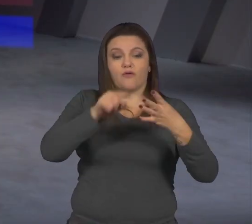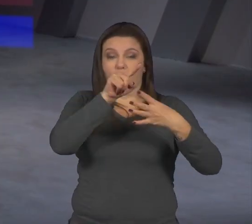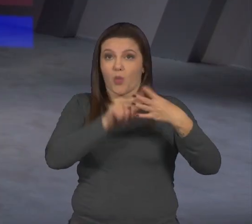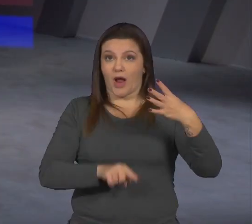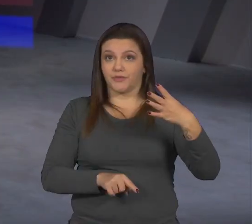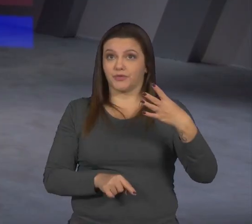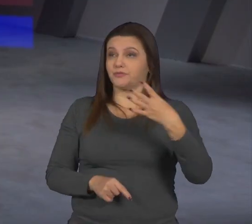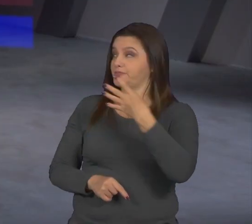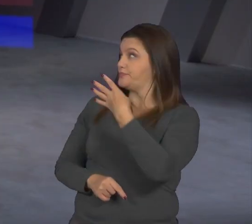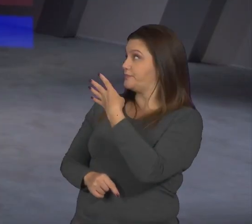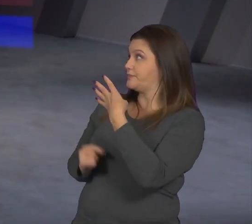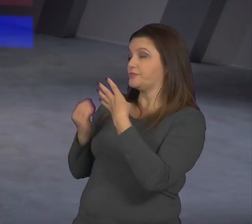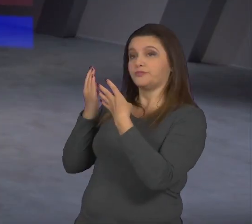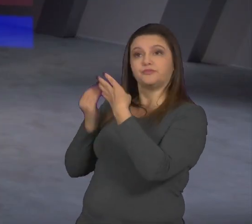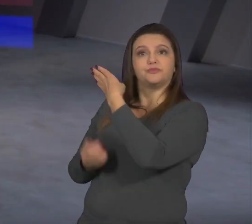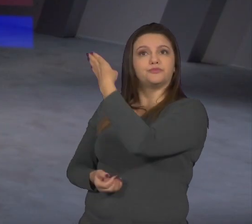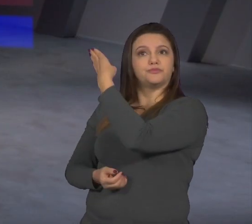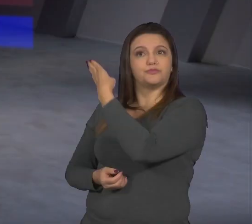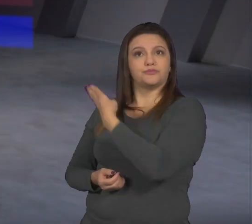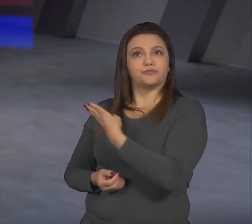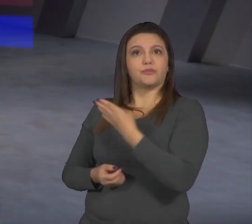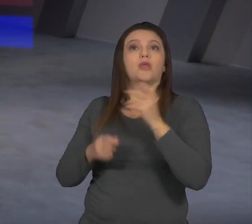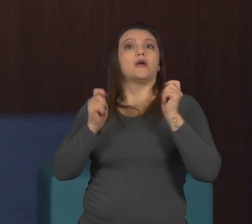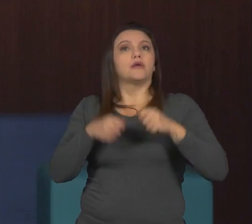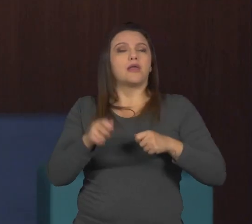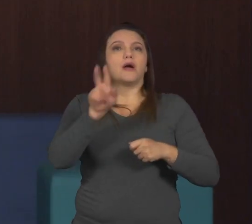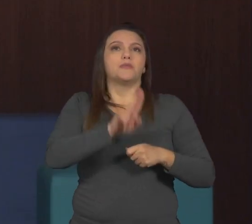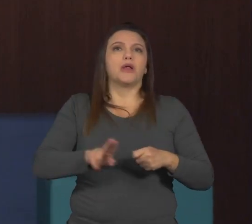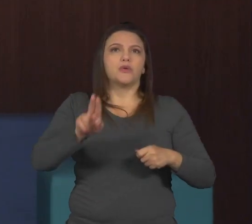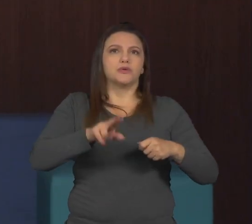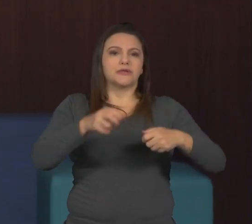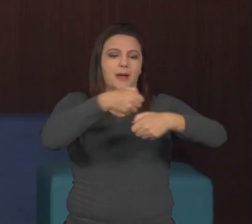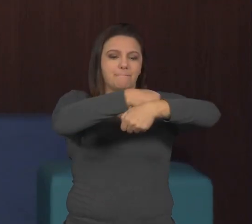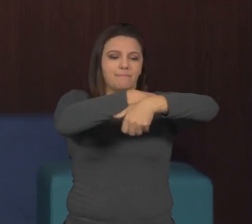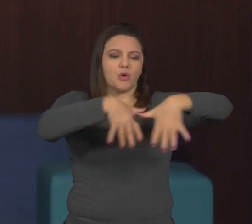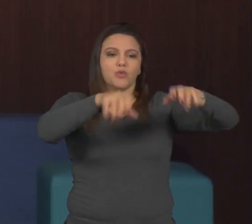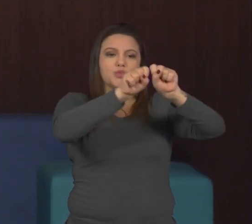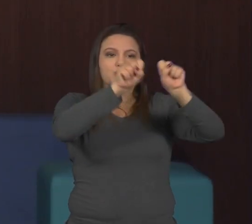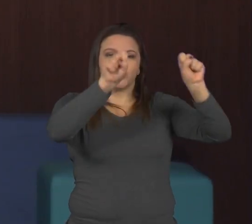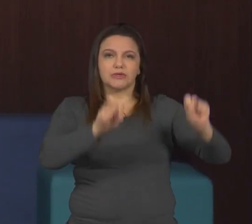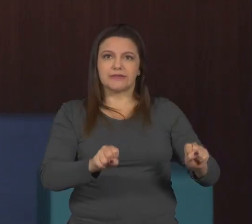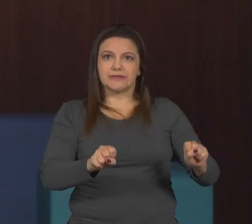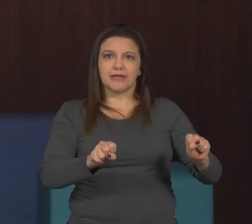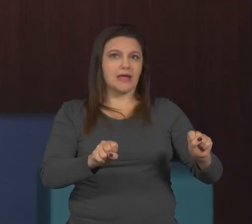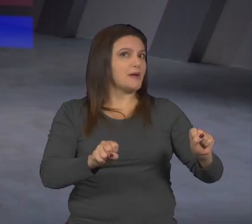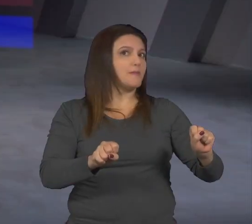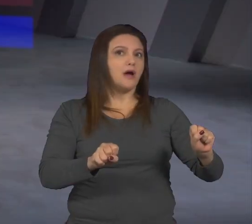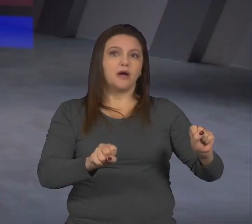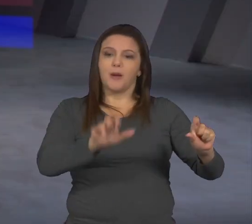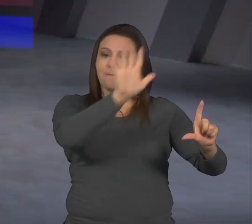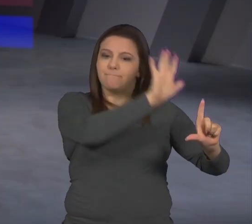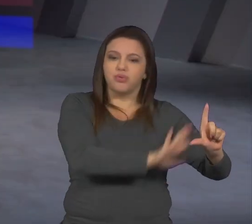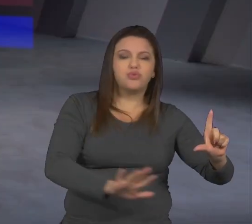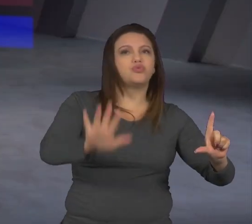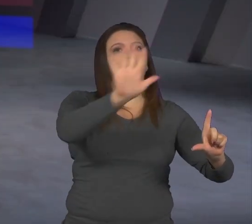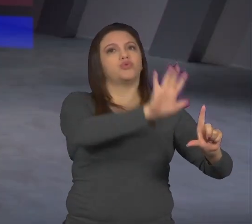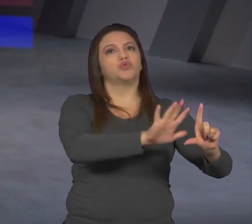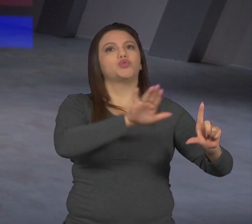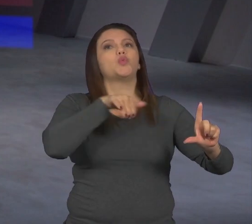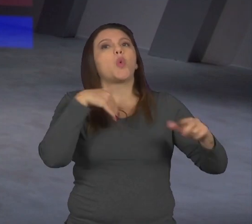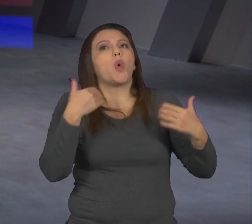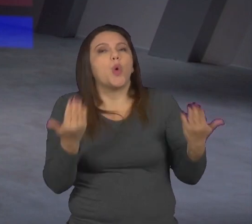o sistema inteiro, que seria o nível mais alto, ou o nível mais baixo é reusar